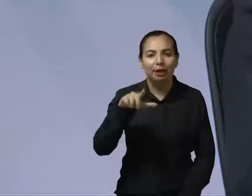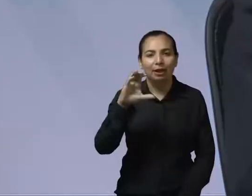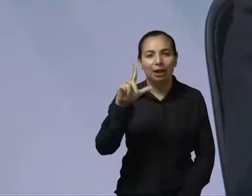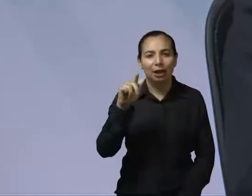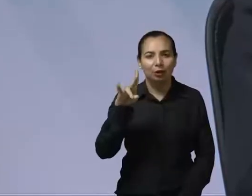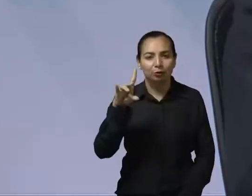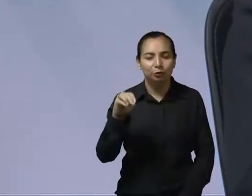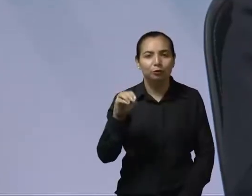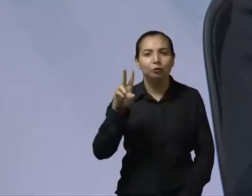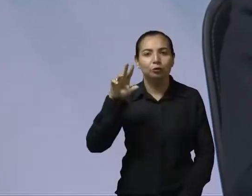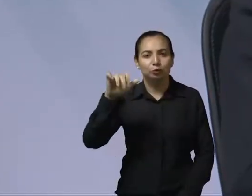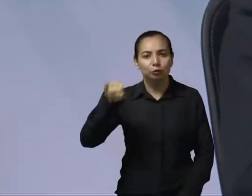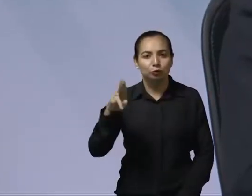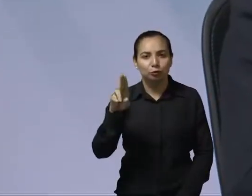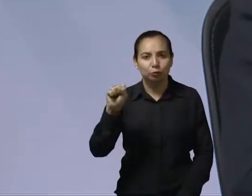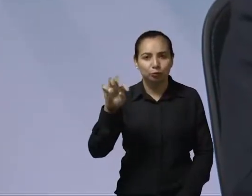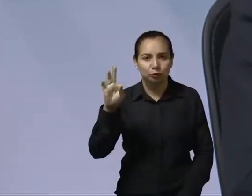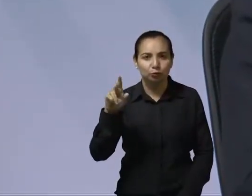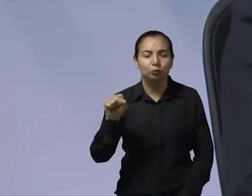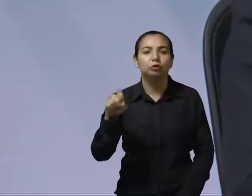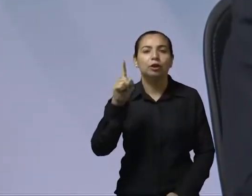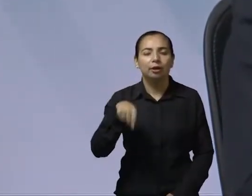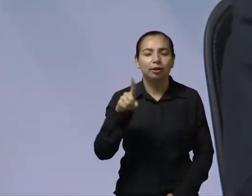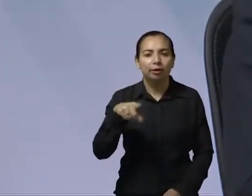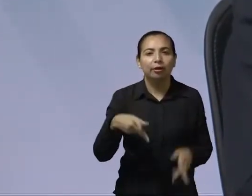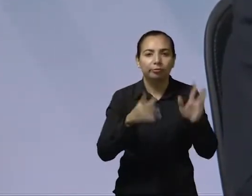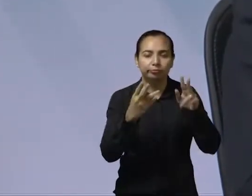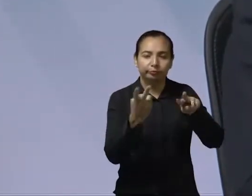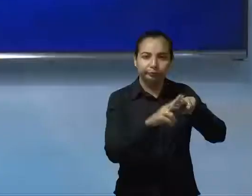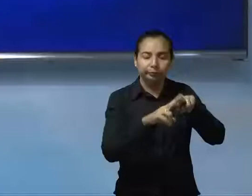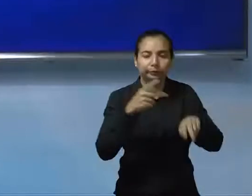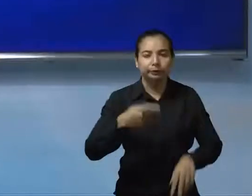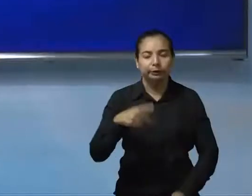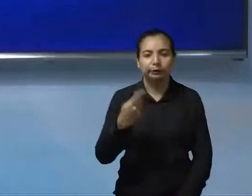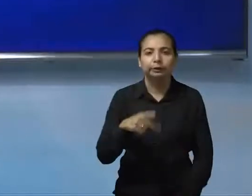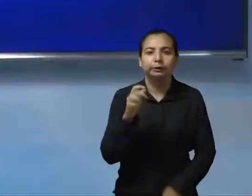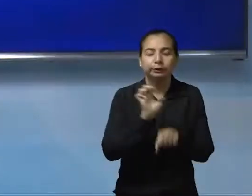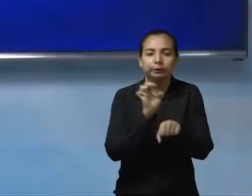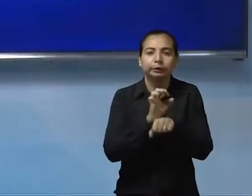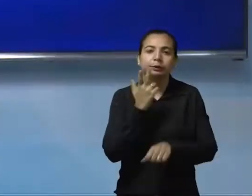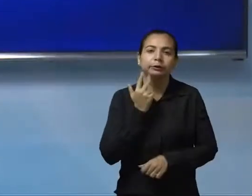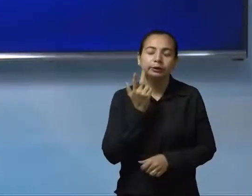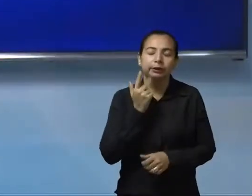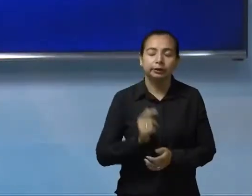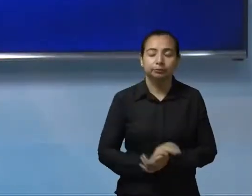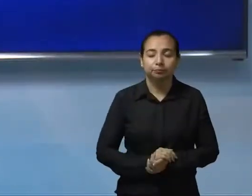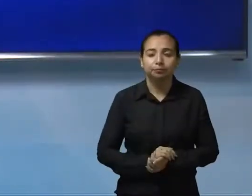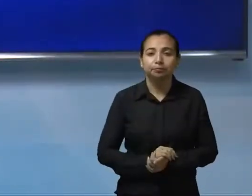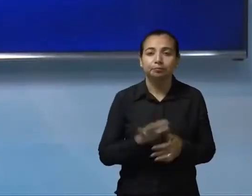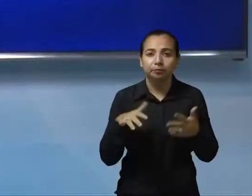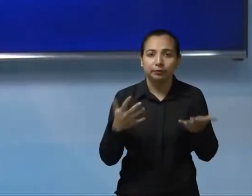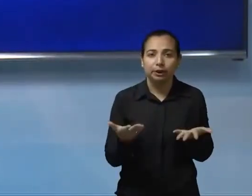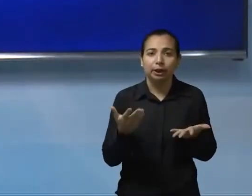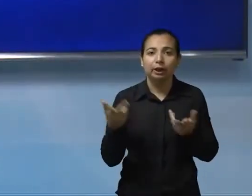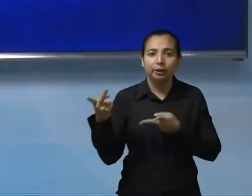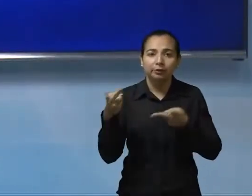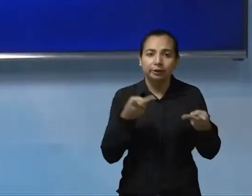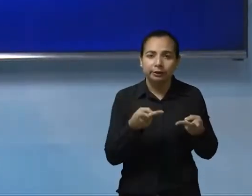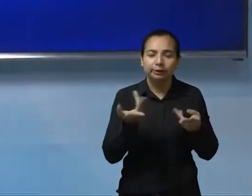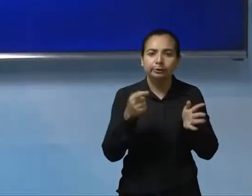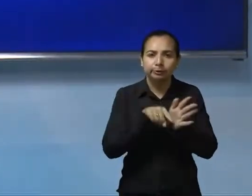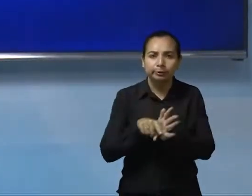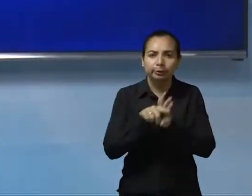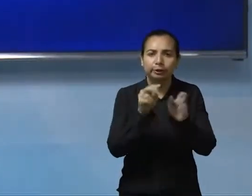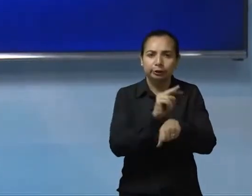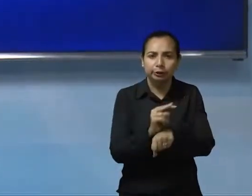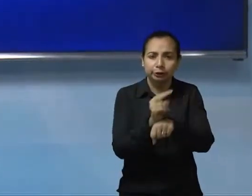e presidente do Conselho Estadual Penitenciário aqui no estado do Ceará. Recebemos a visita do psicanalista e também